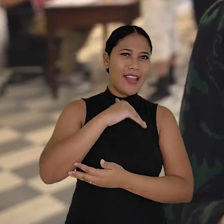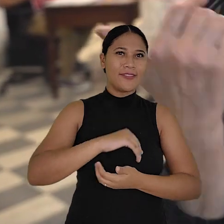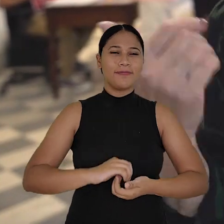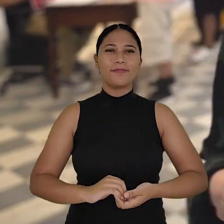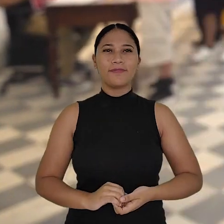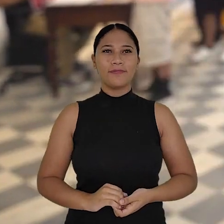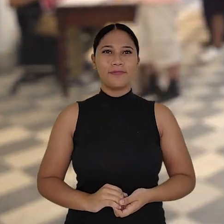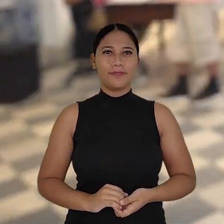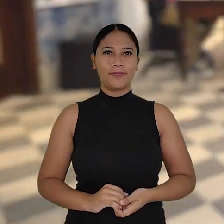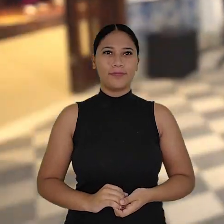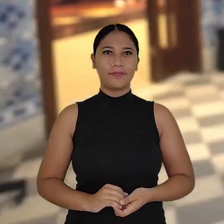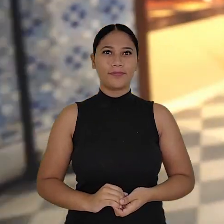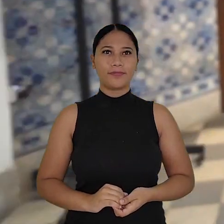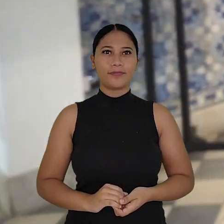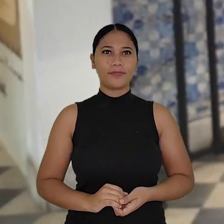essa história. Vamos lá?